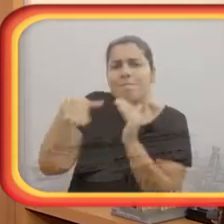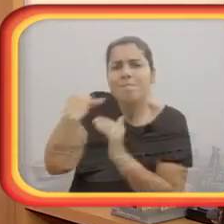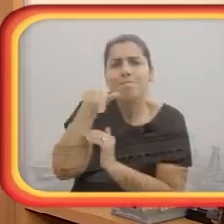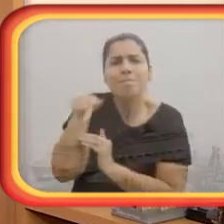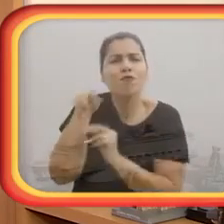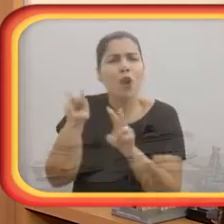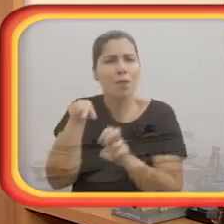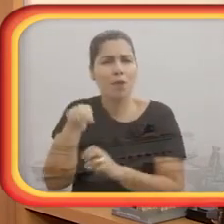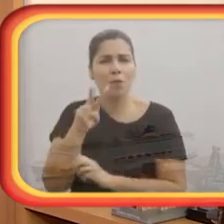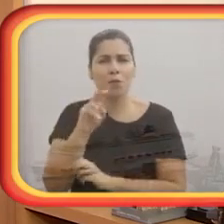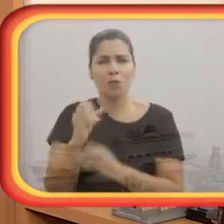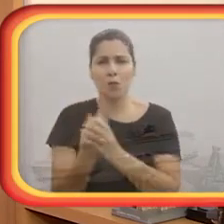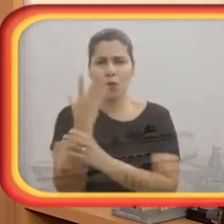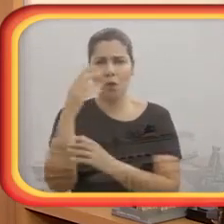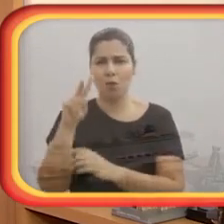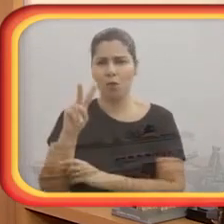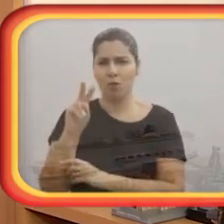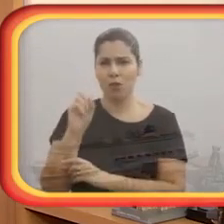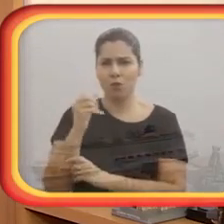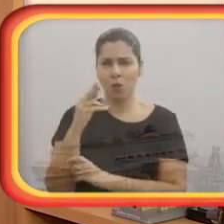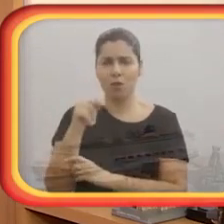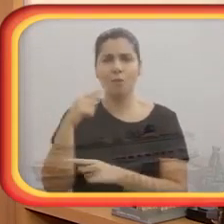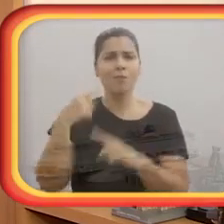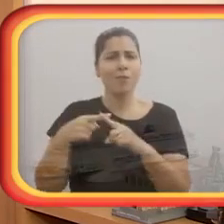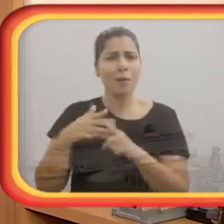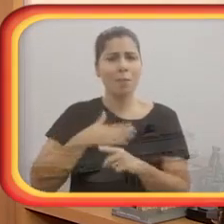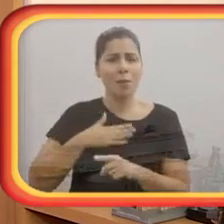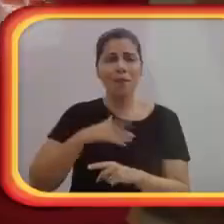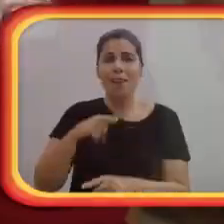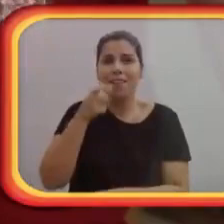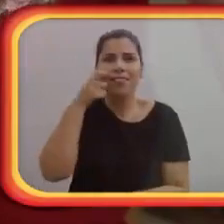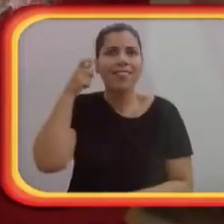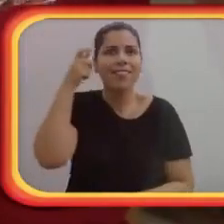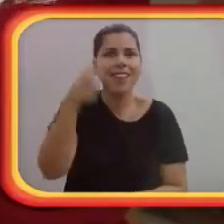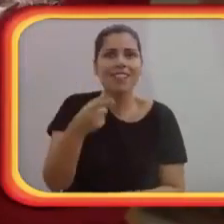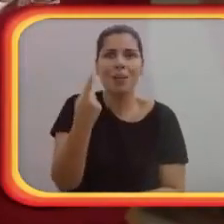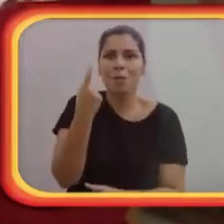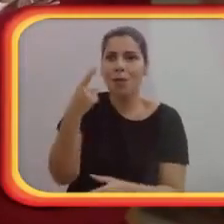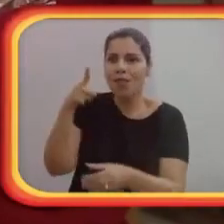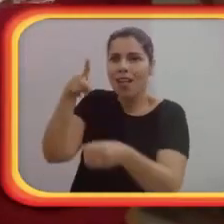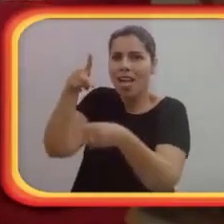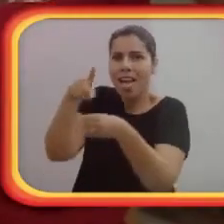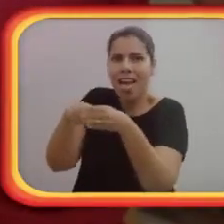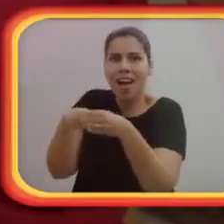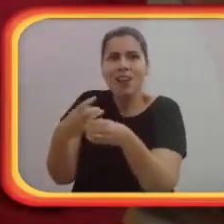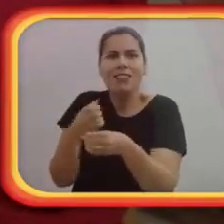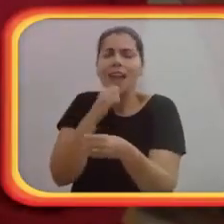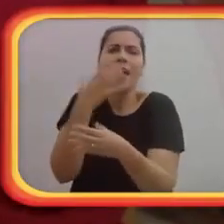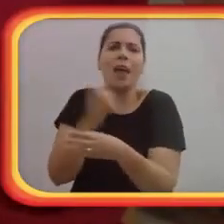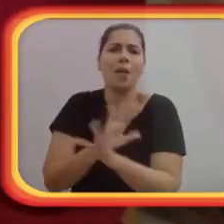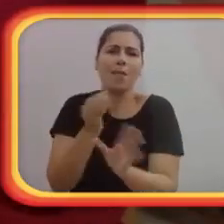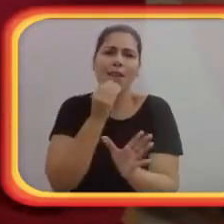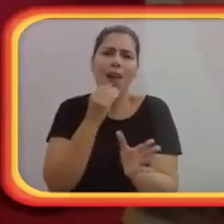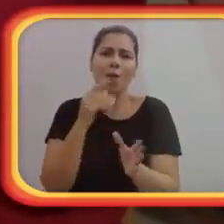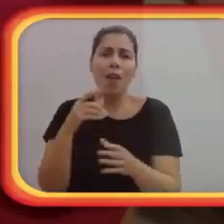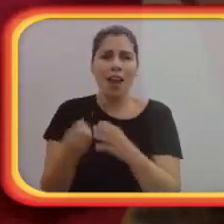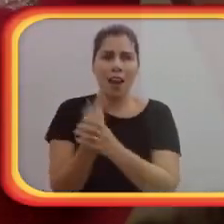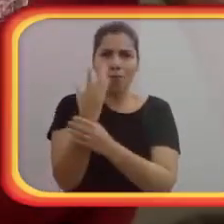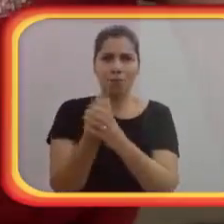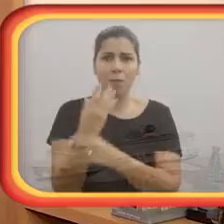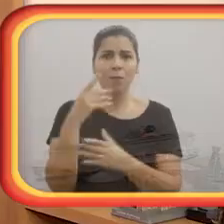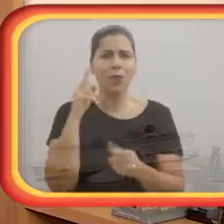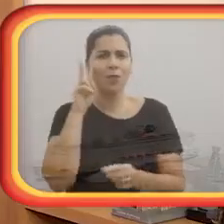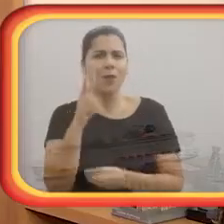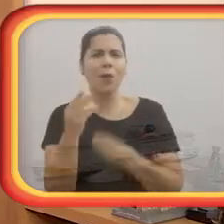o meu primeiro vídeo do Mundo na Ponta dos Dedos, foi a respeito do Vulcão Vesúvio, porque para mim é muito interessante poder botar o dedo aqui, sem me queimar, claro,